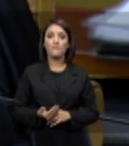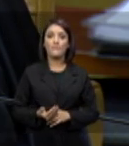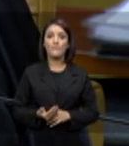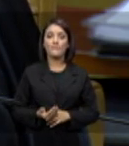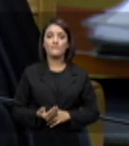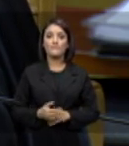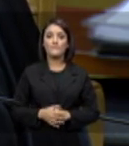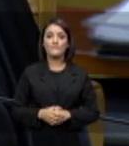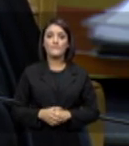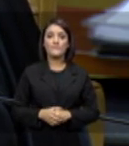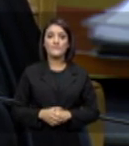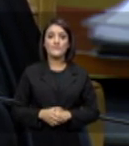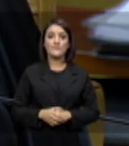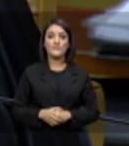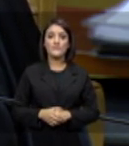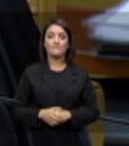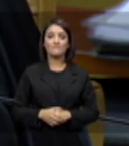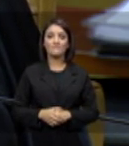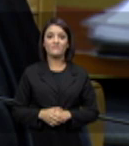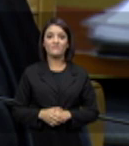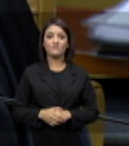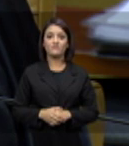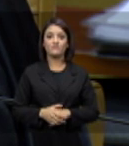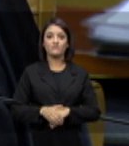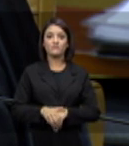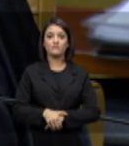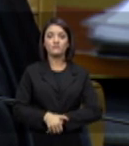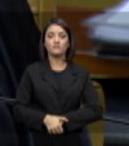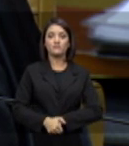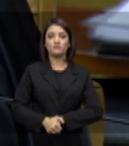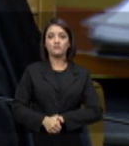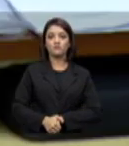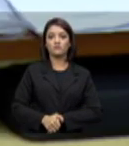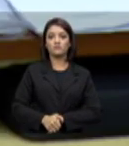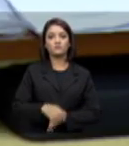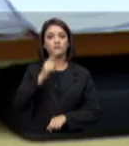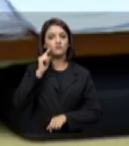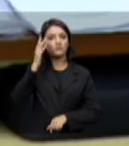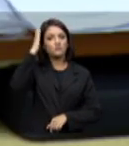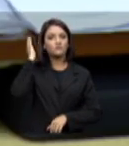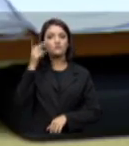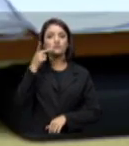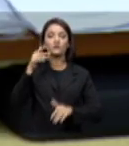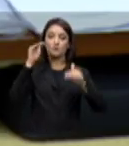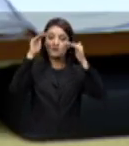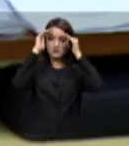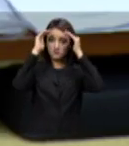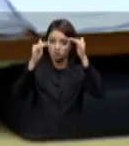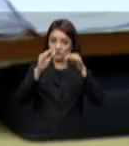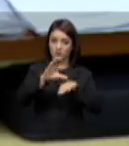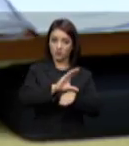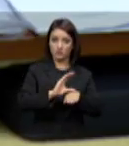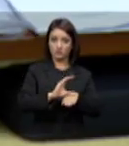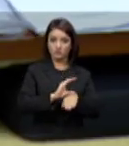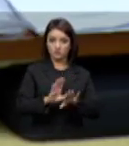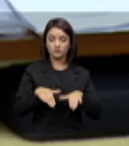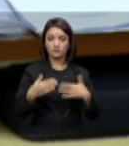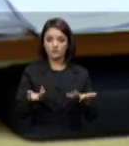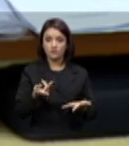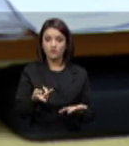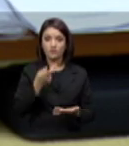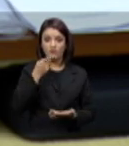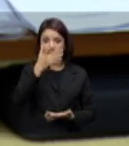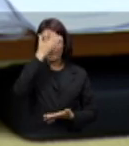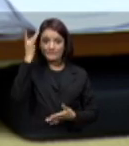estado de coisas incondicional poder para ser cumprido a constituição no que prever no que prevê que o